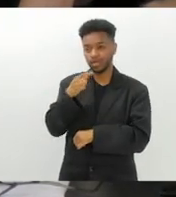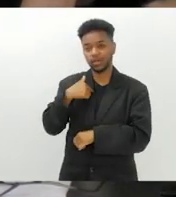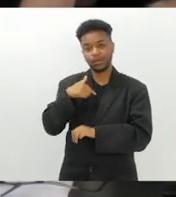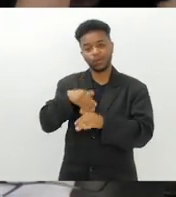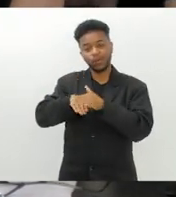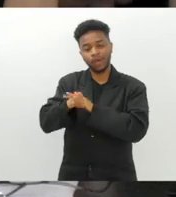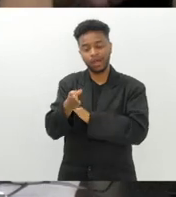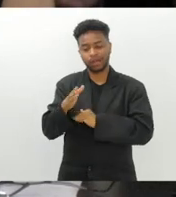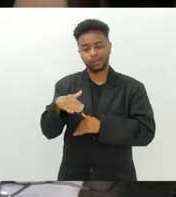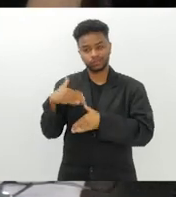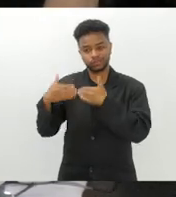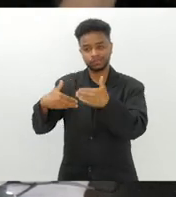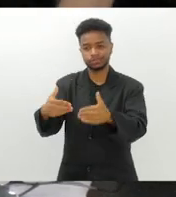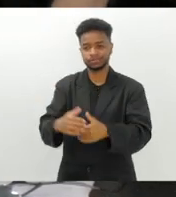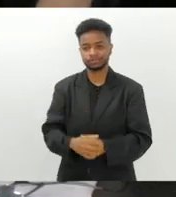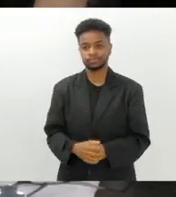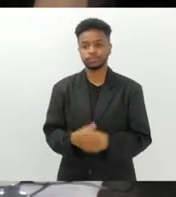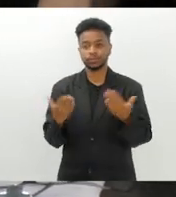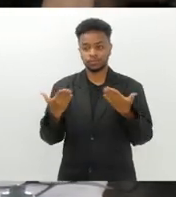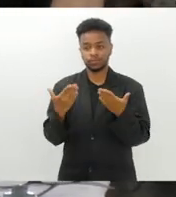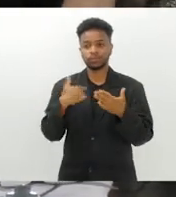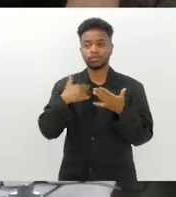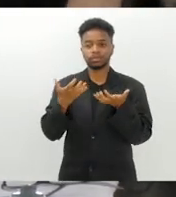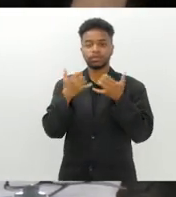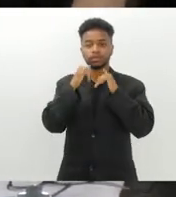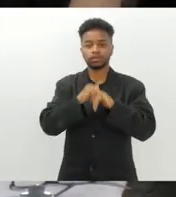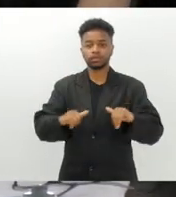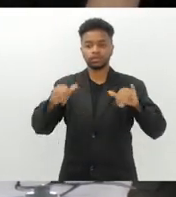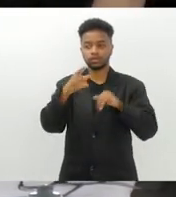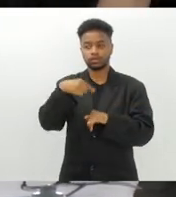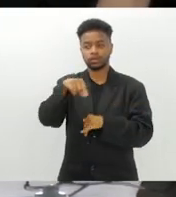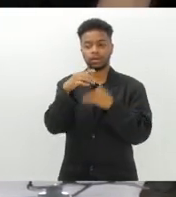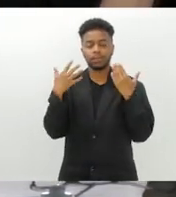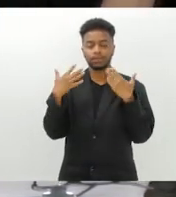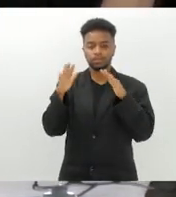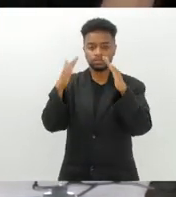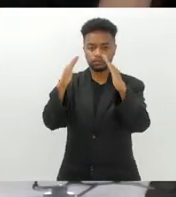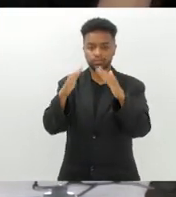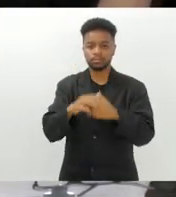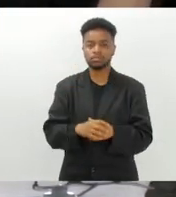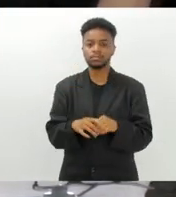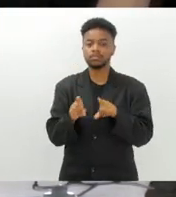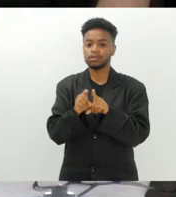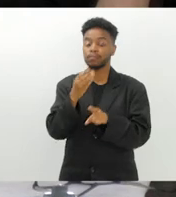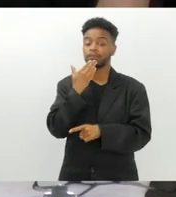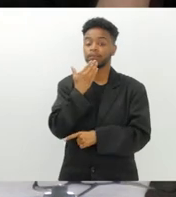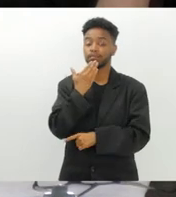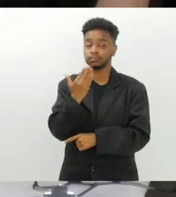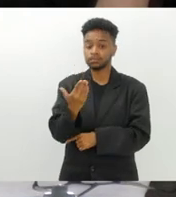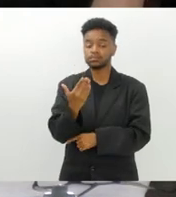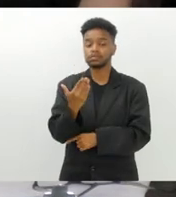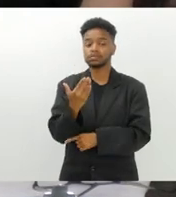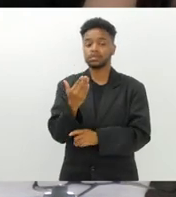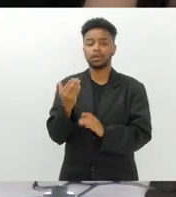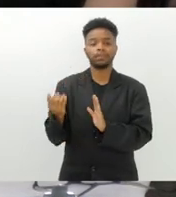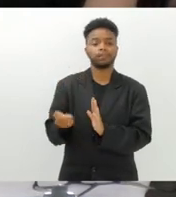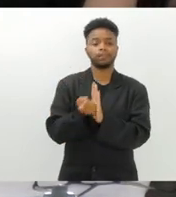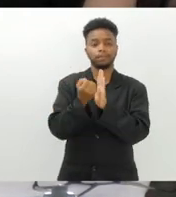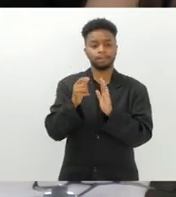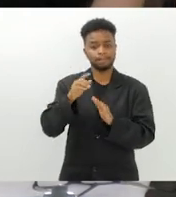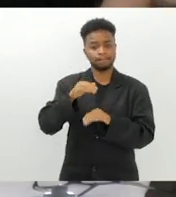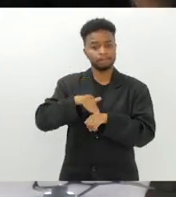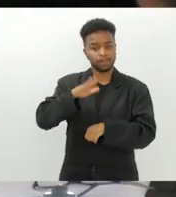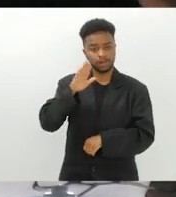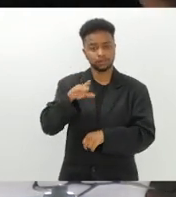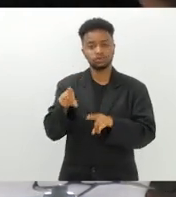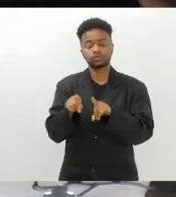adaptando. Então, hoje eu quero parabenizar a todos, pedir mais selos, mais certificações,